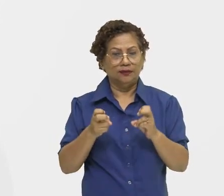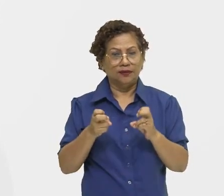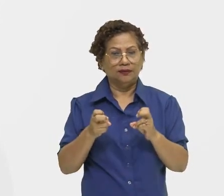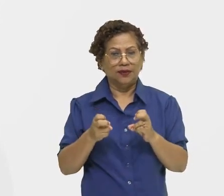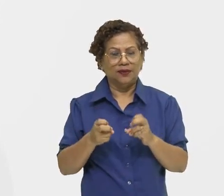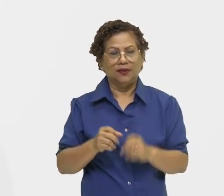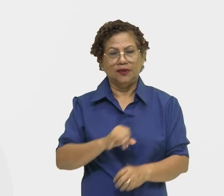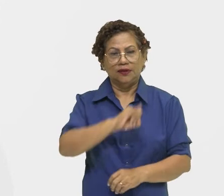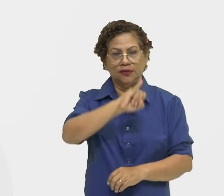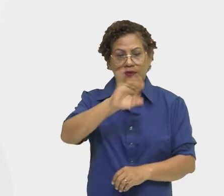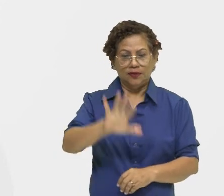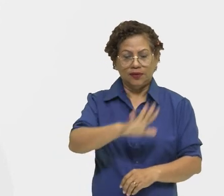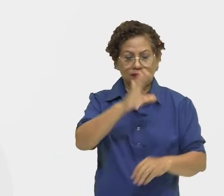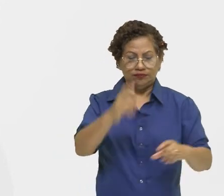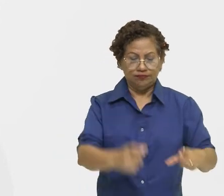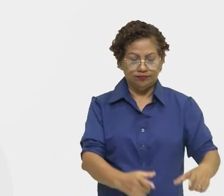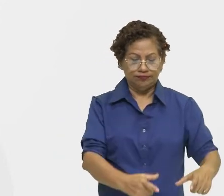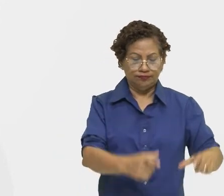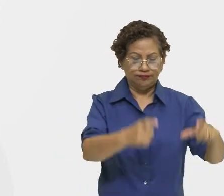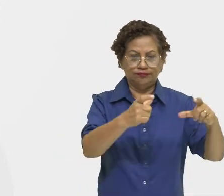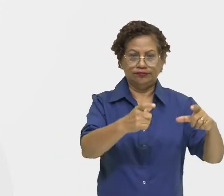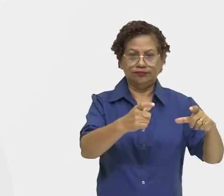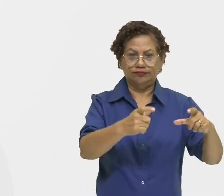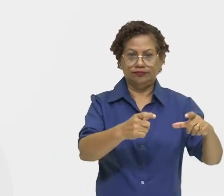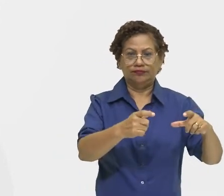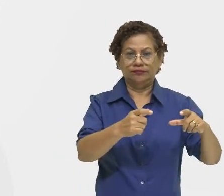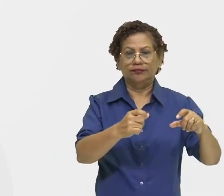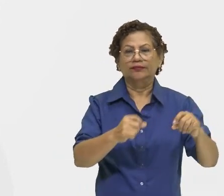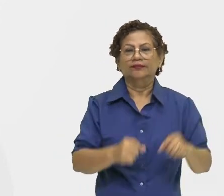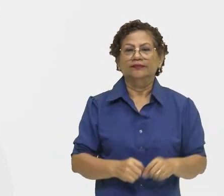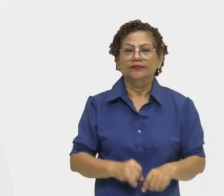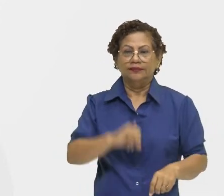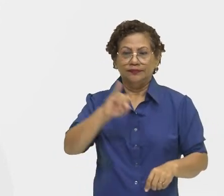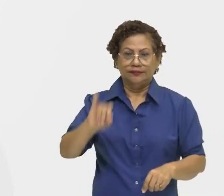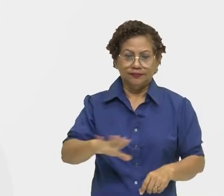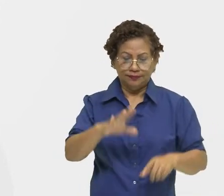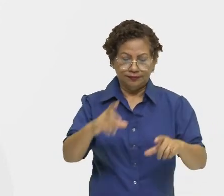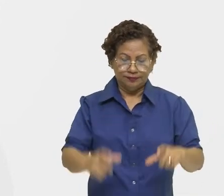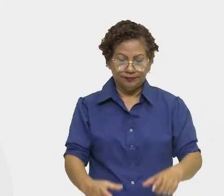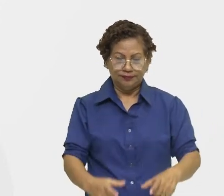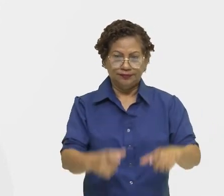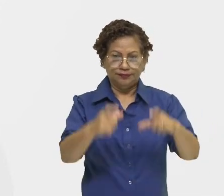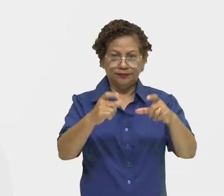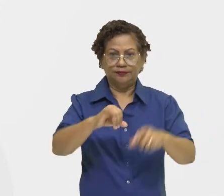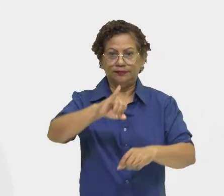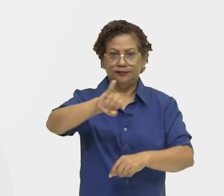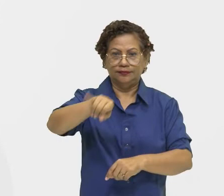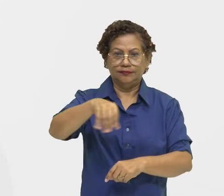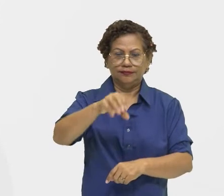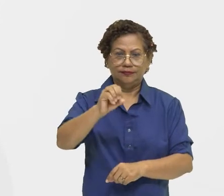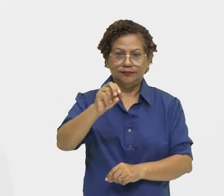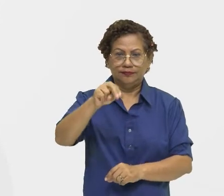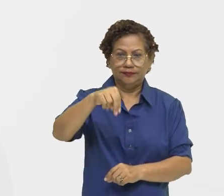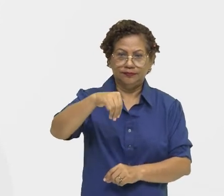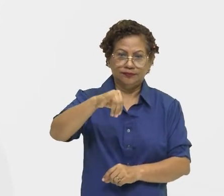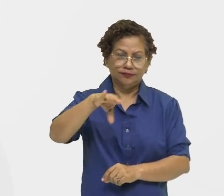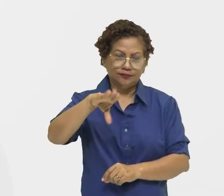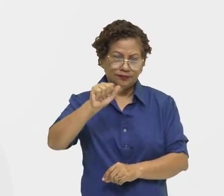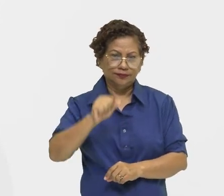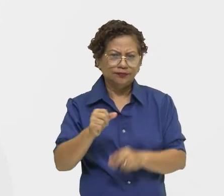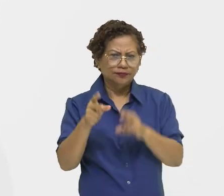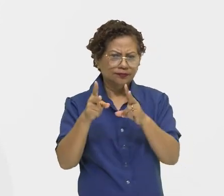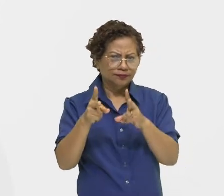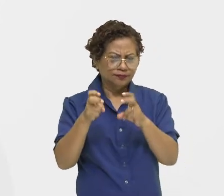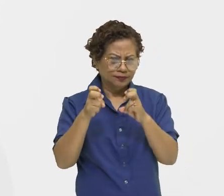imagem de uma coluna com ordem jônica. Vocês percebem que ela tem